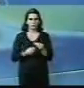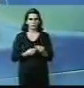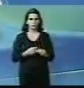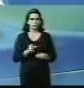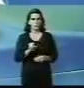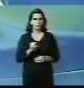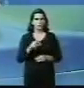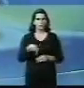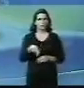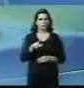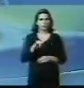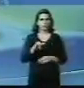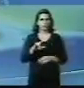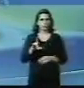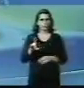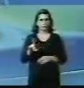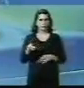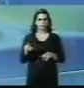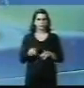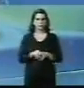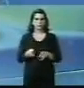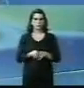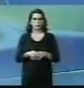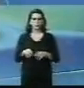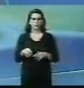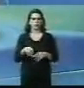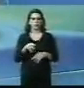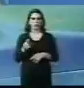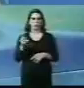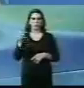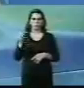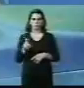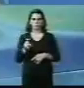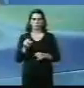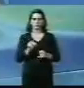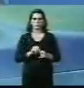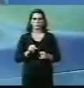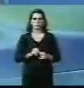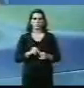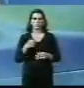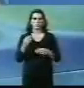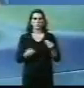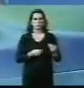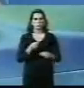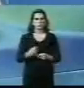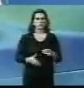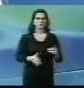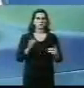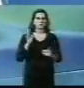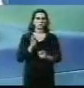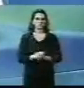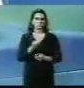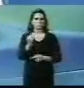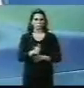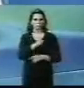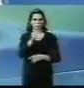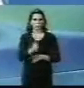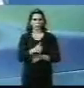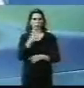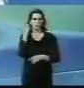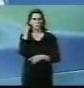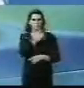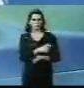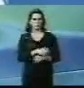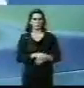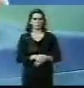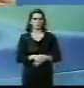Squid, né, ou de qualquer outro servidor de proxy que você vai adotar, de forma com que ele trabalhe, né, da melhor forma possível. O